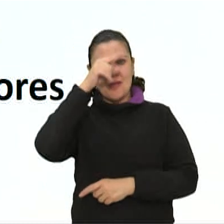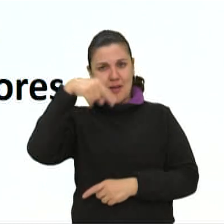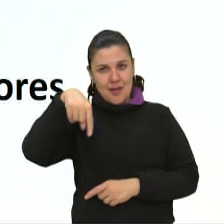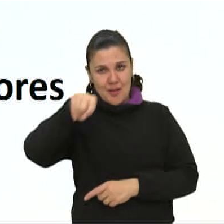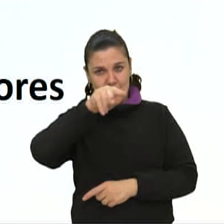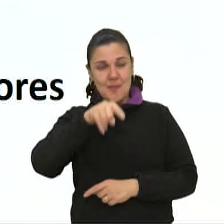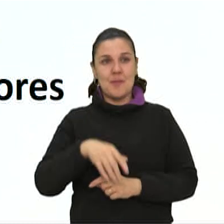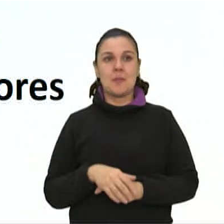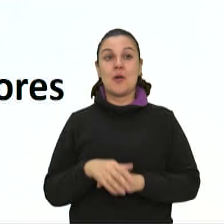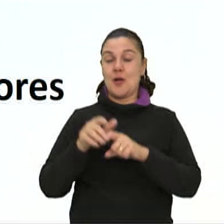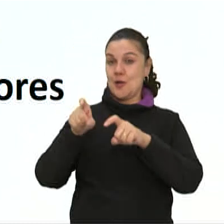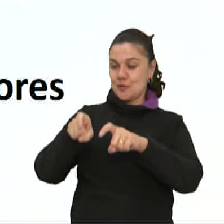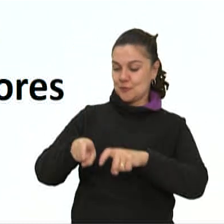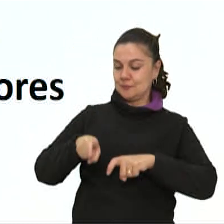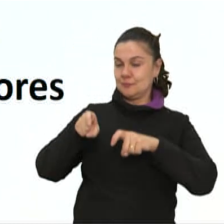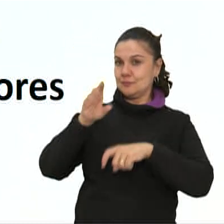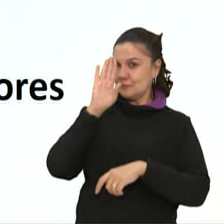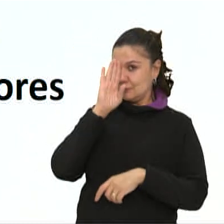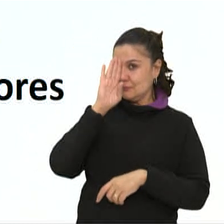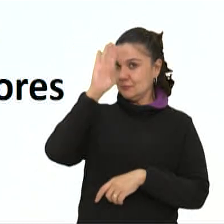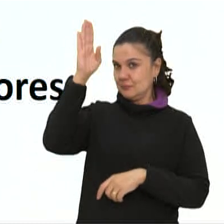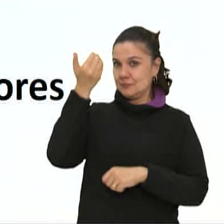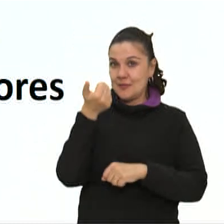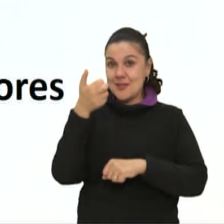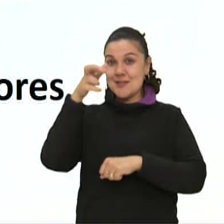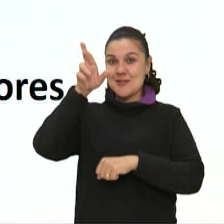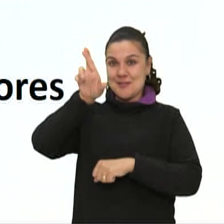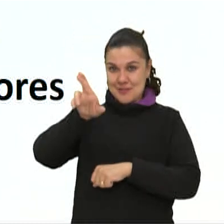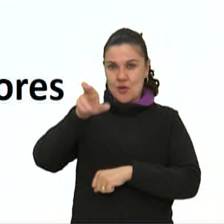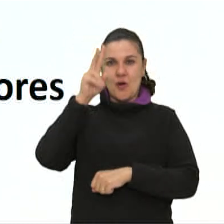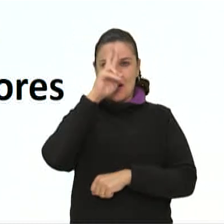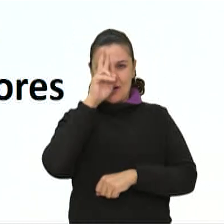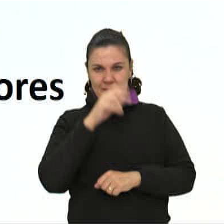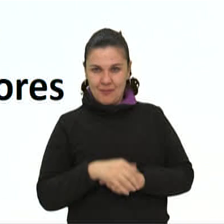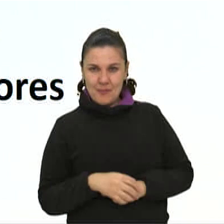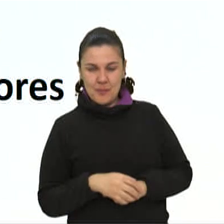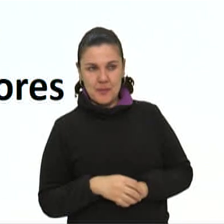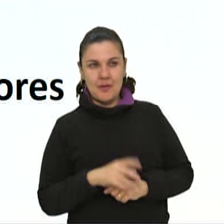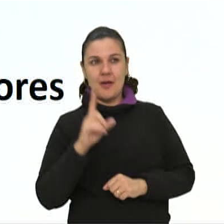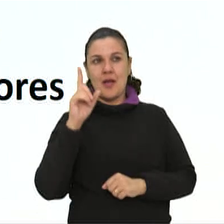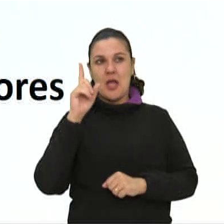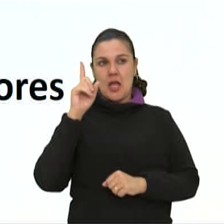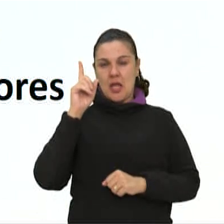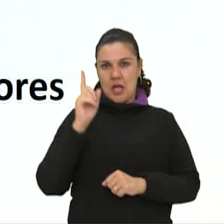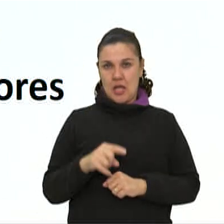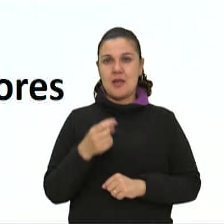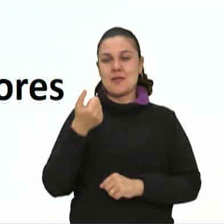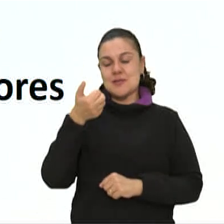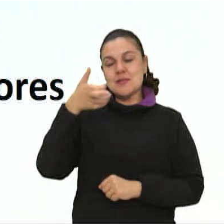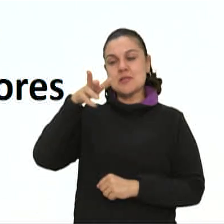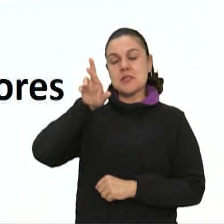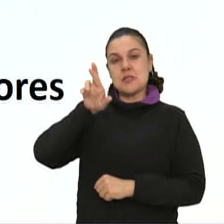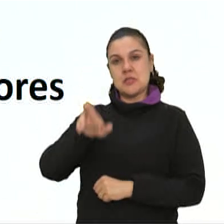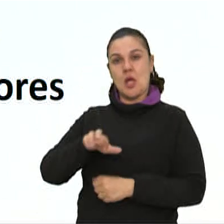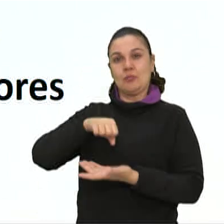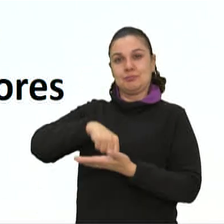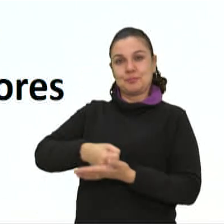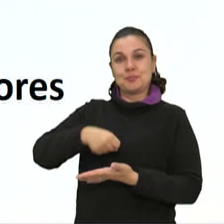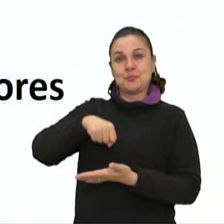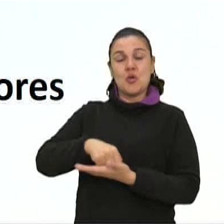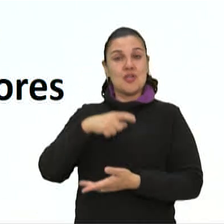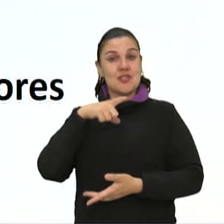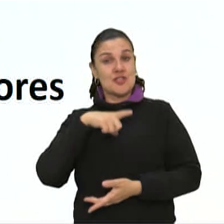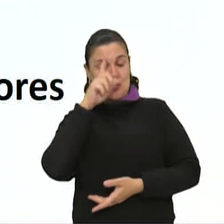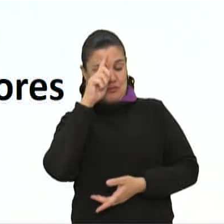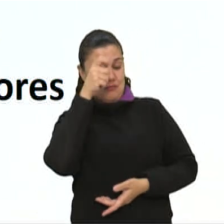Lembra? Rural e dominada por senhores de engenho. Então você tinha uma sociedade que os senhores de engenho tinham um domínio muito